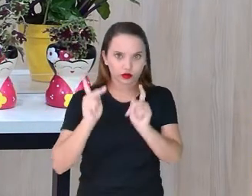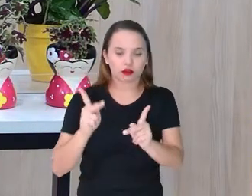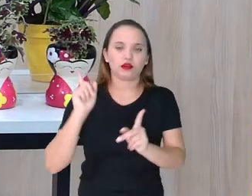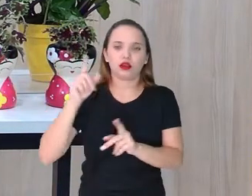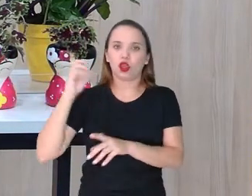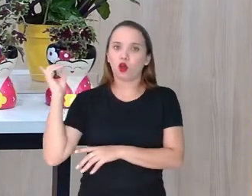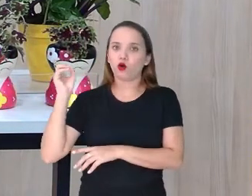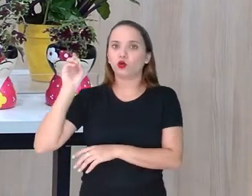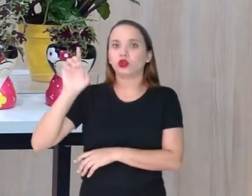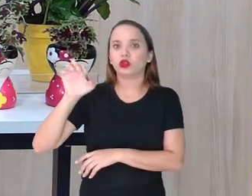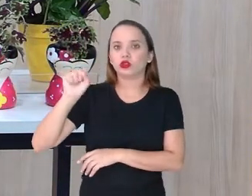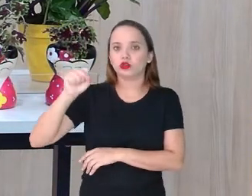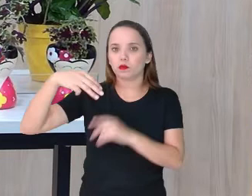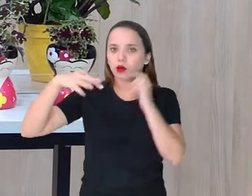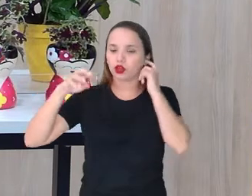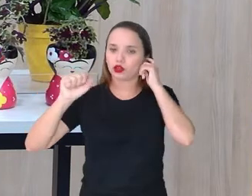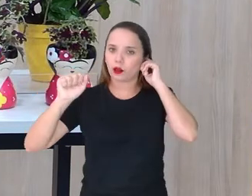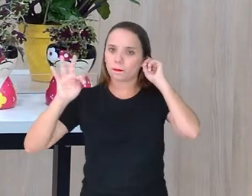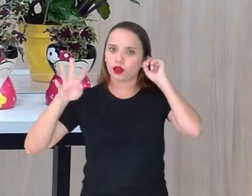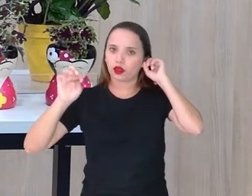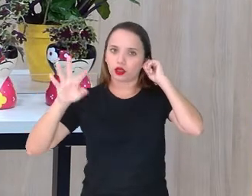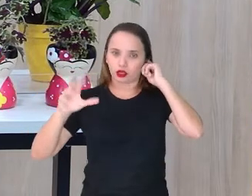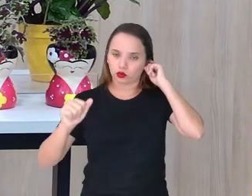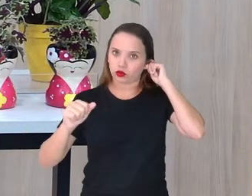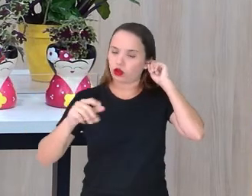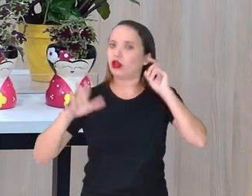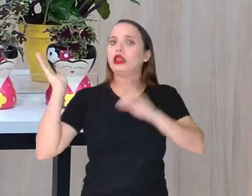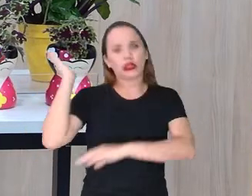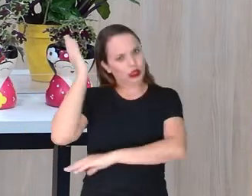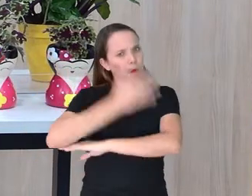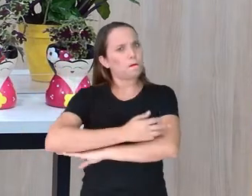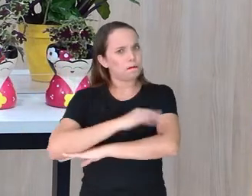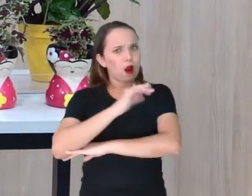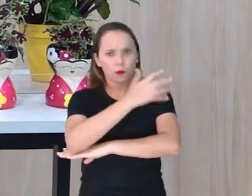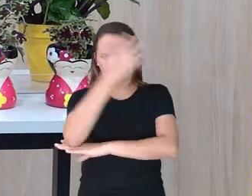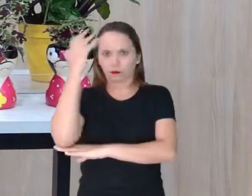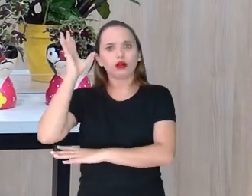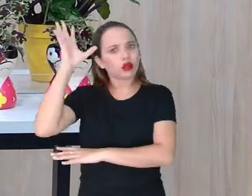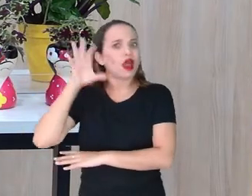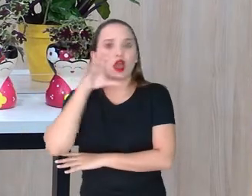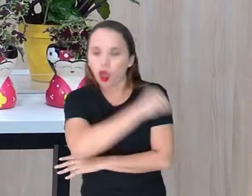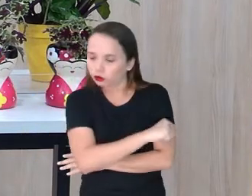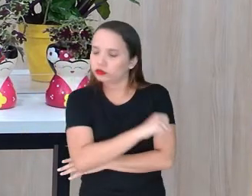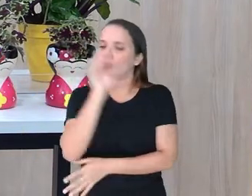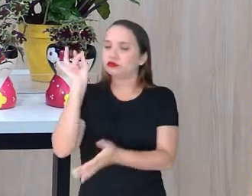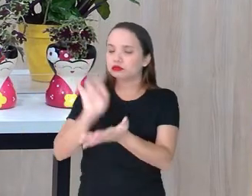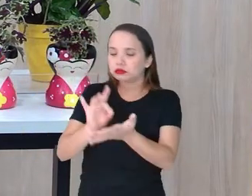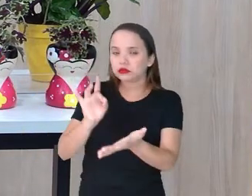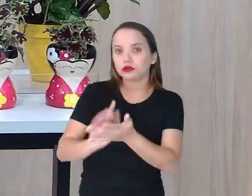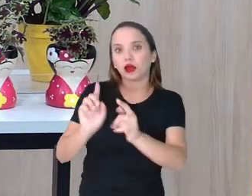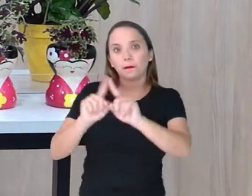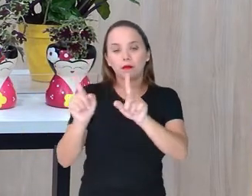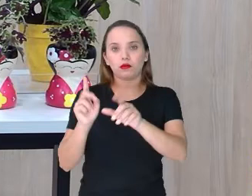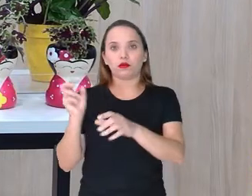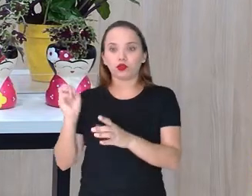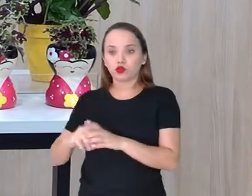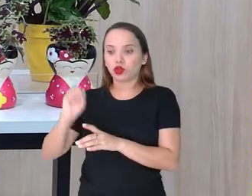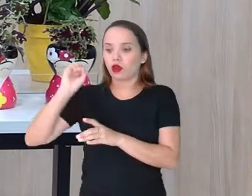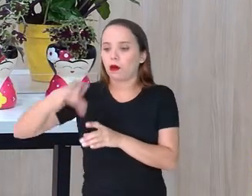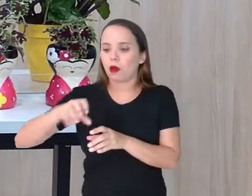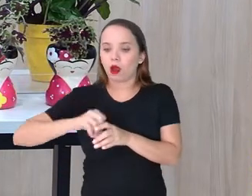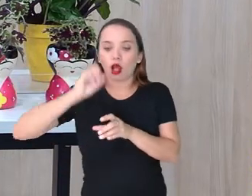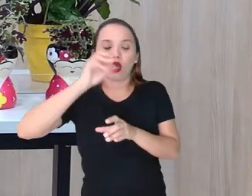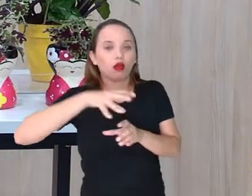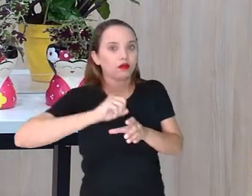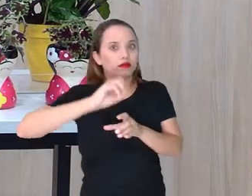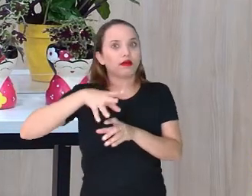acontece tão rápido. Então, para derrubar uma planta é muito rápido, mas para você ter a técnica toda de um plantio, né? Você